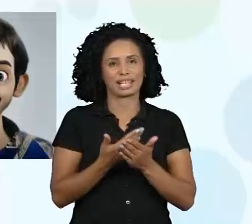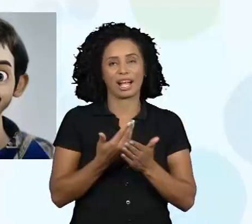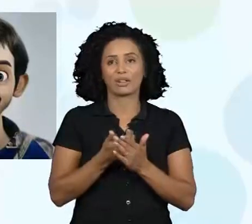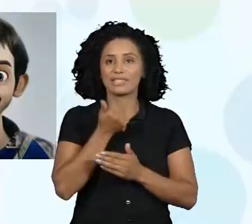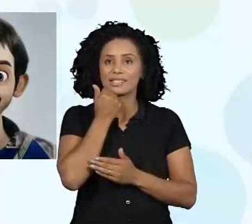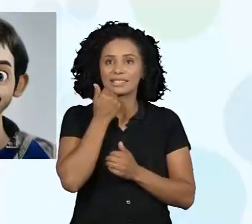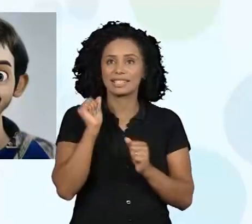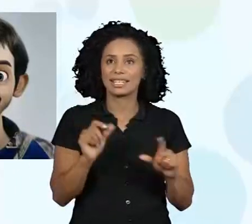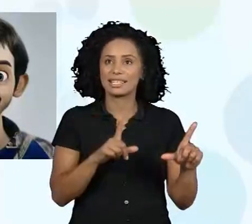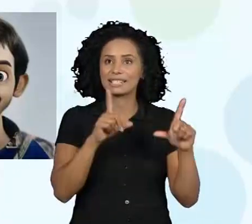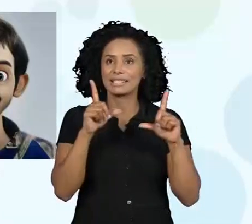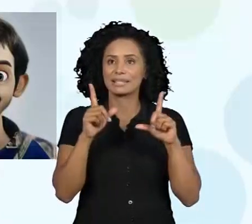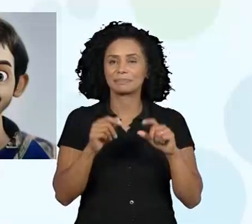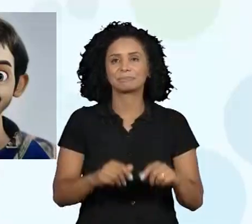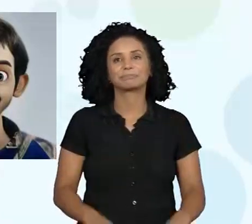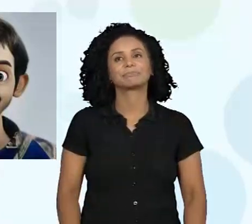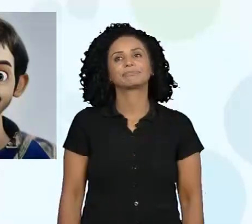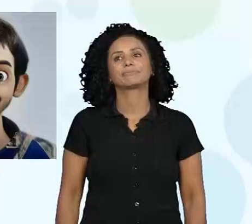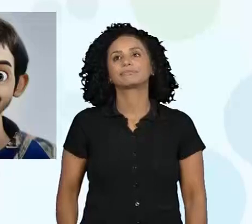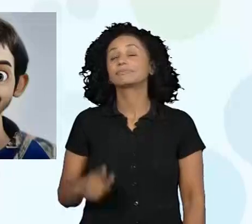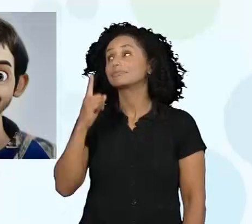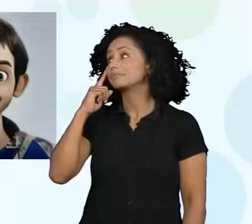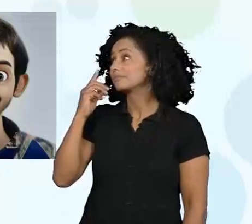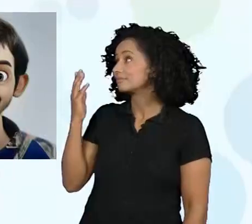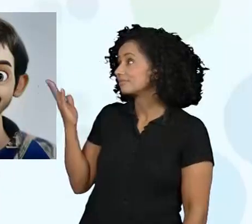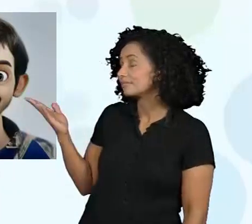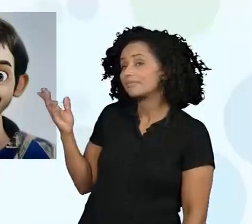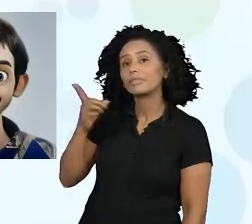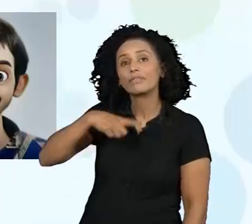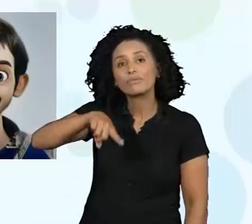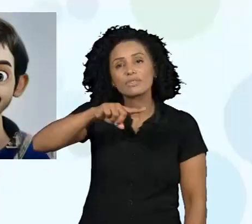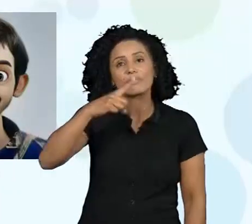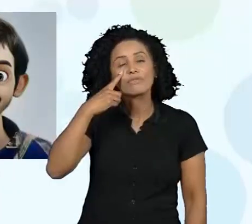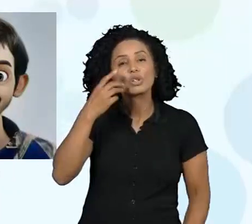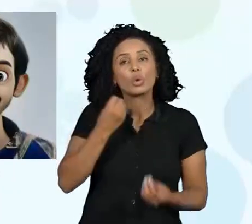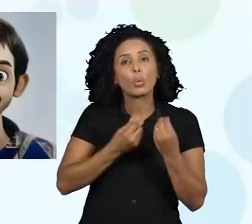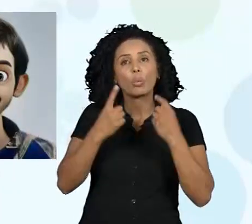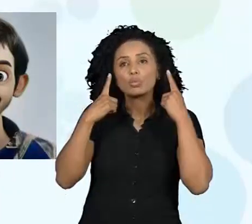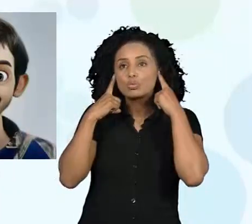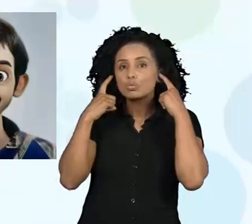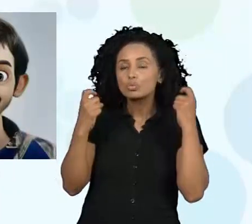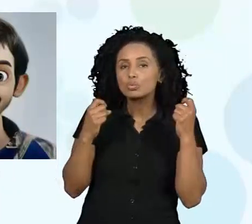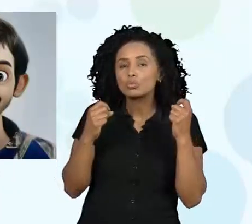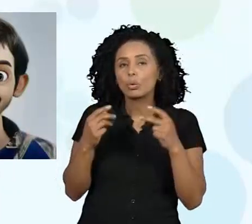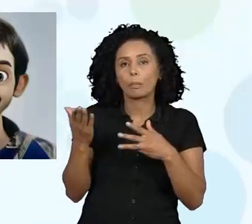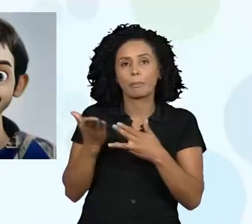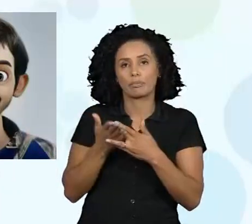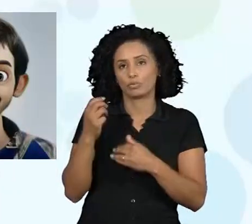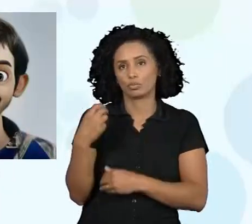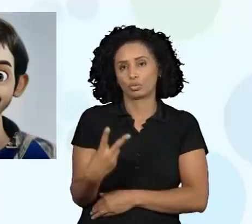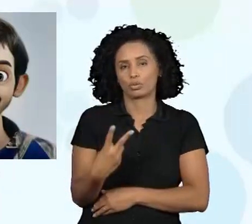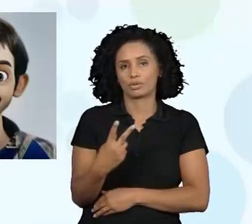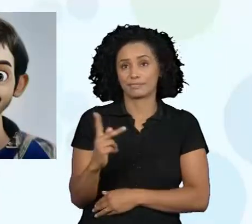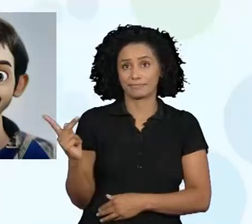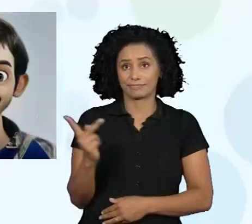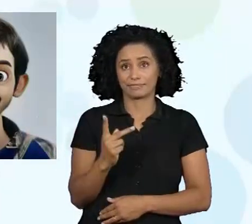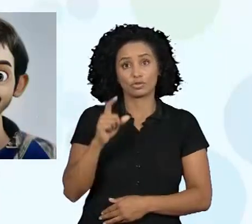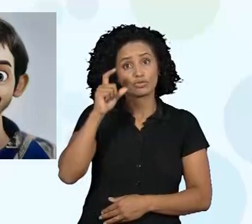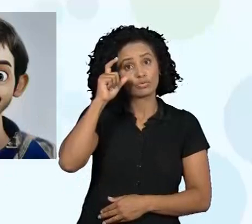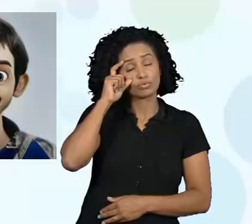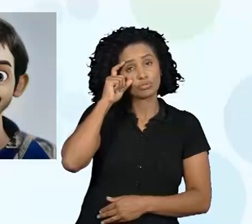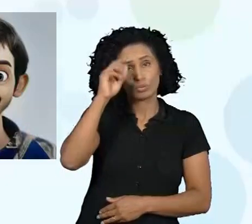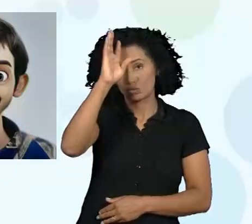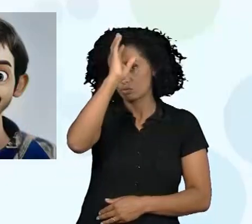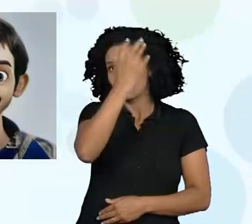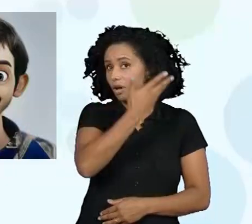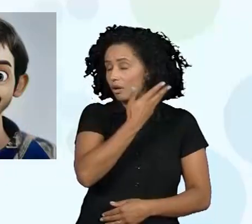na telinha. Produzir e identificar sons, parte 2. Cá estamos nós, Pro Genô,